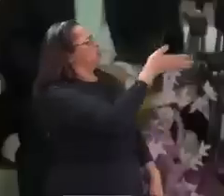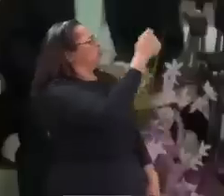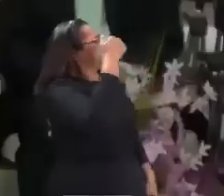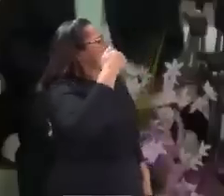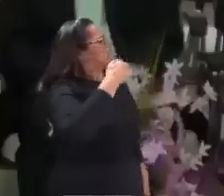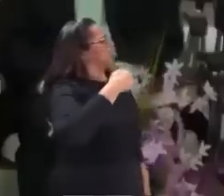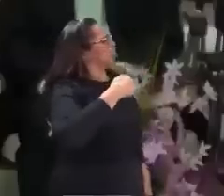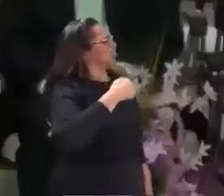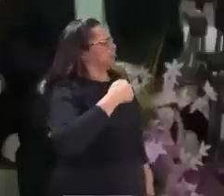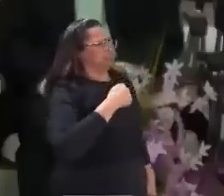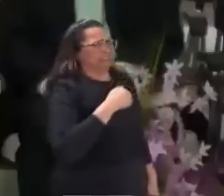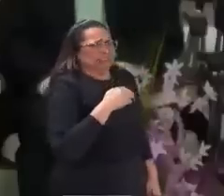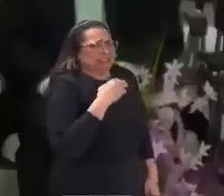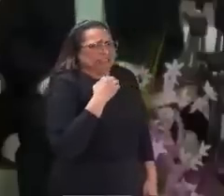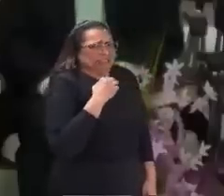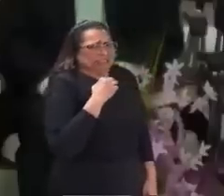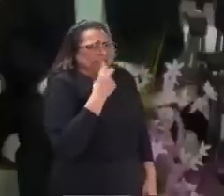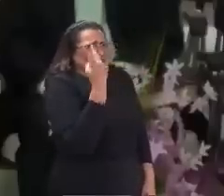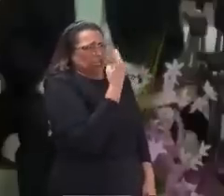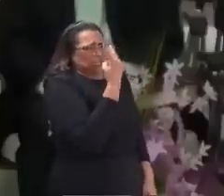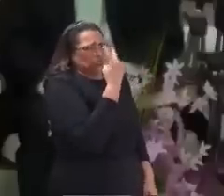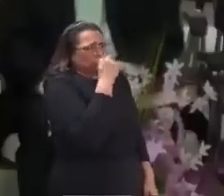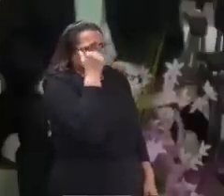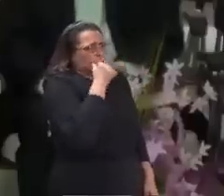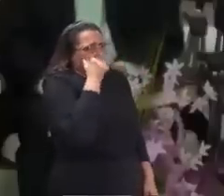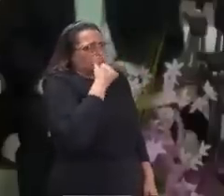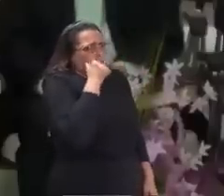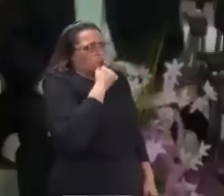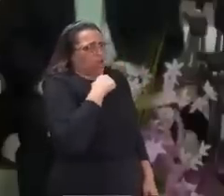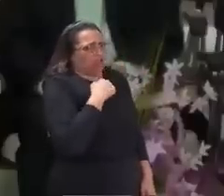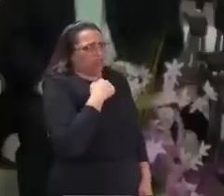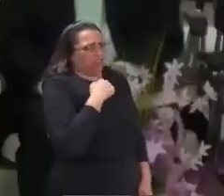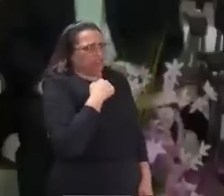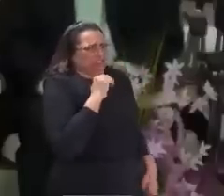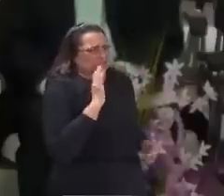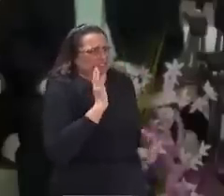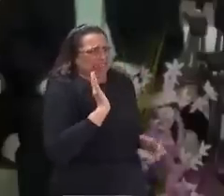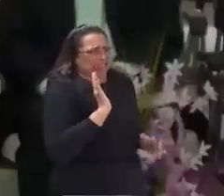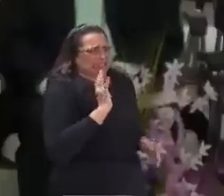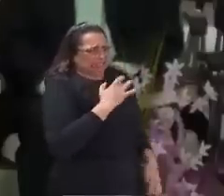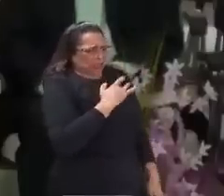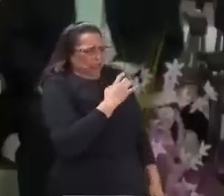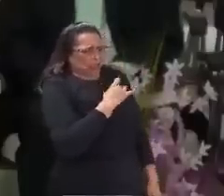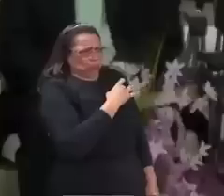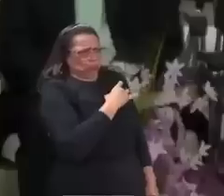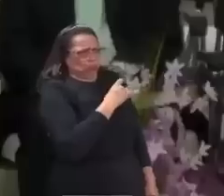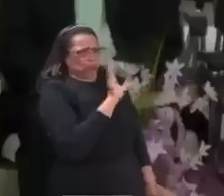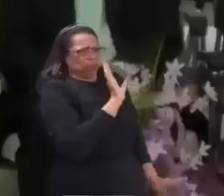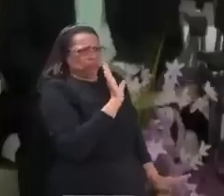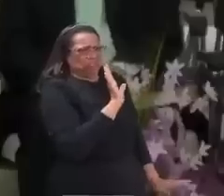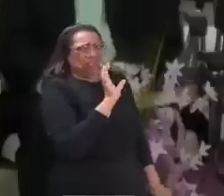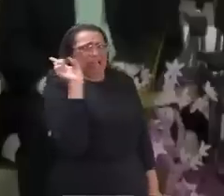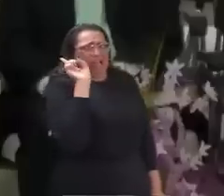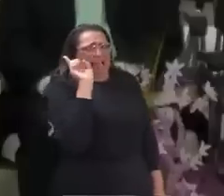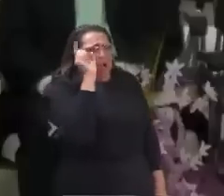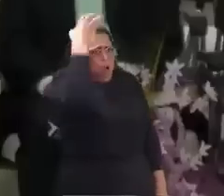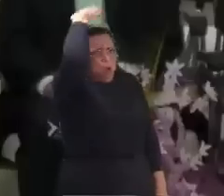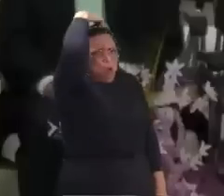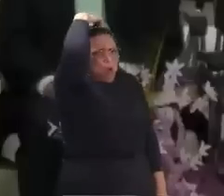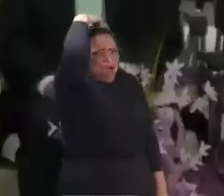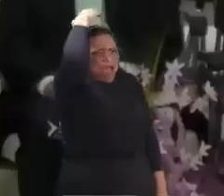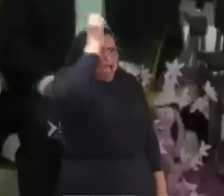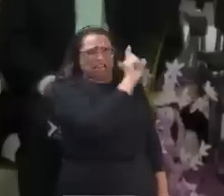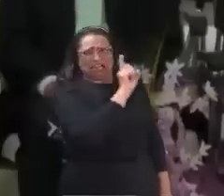nordestina. Era a hora delas desistirem e se renderem, porque estavam diante da maior autoridade